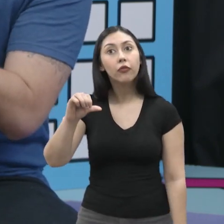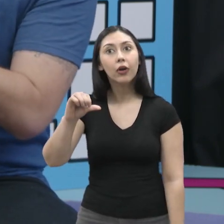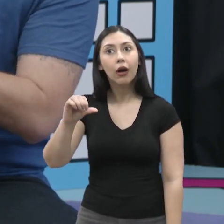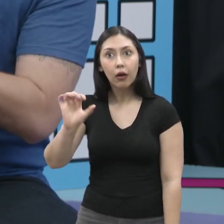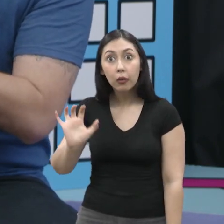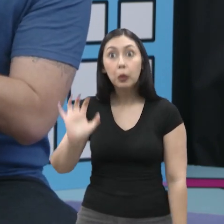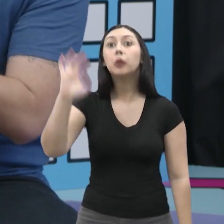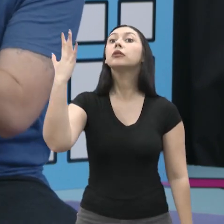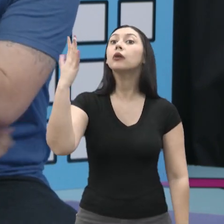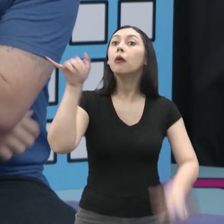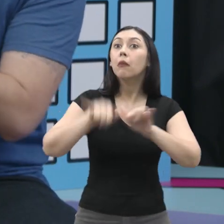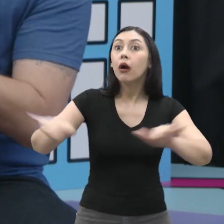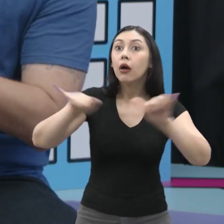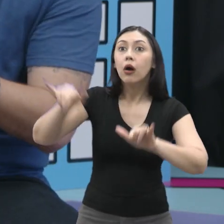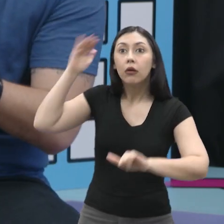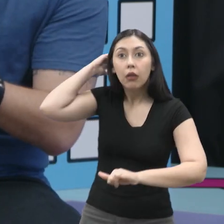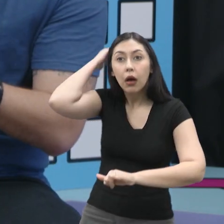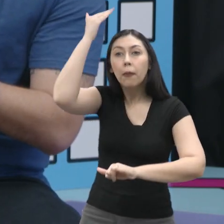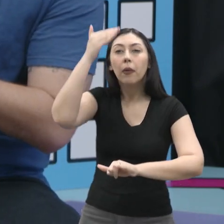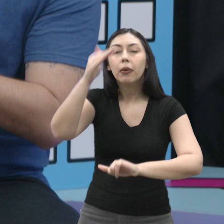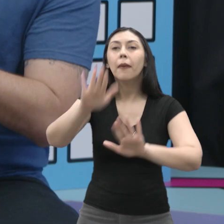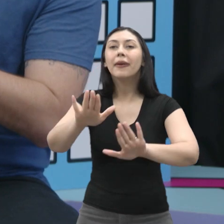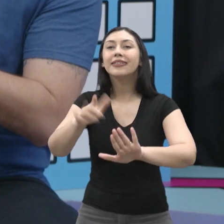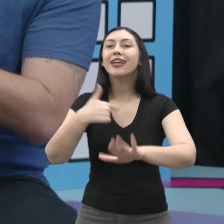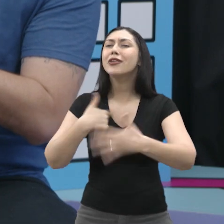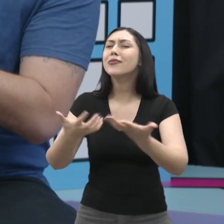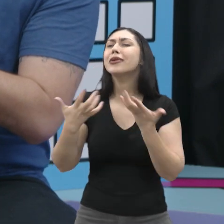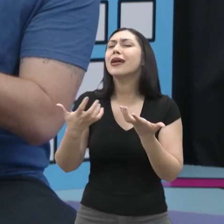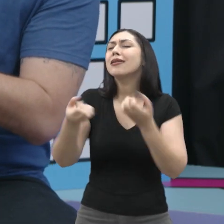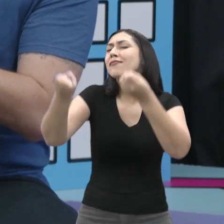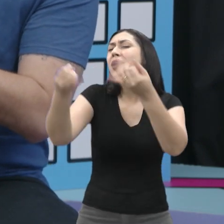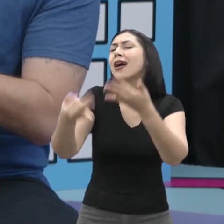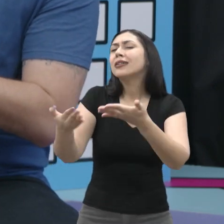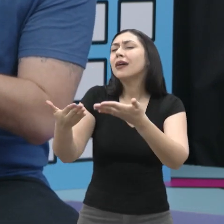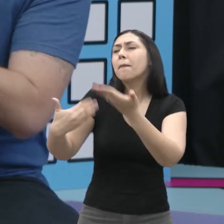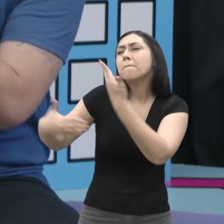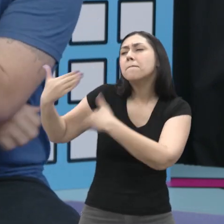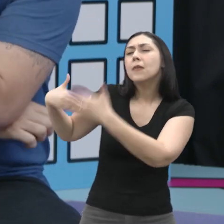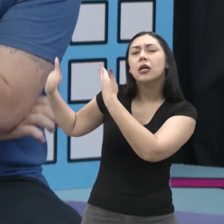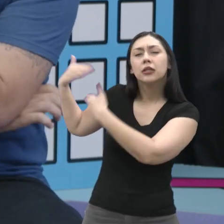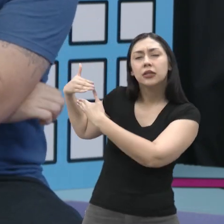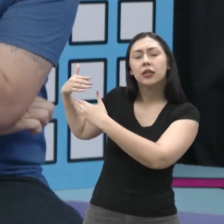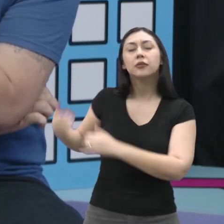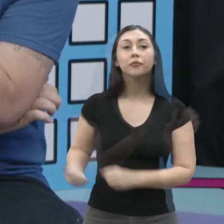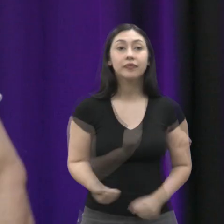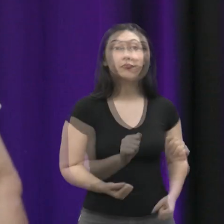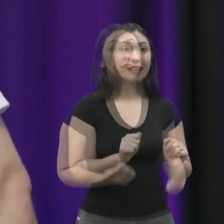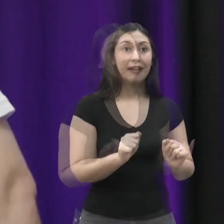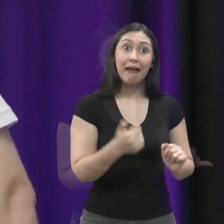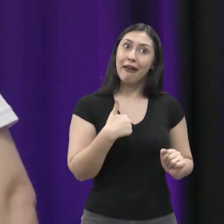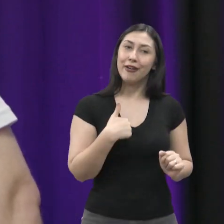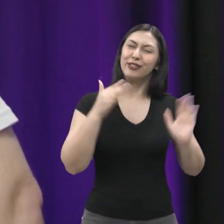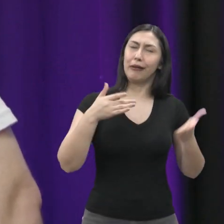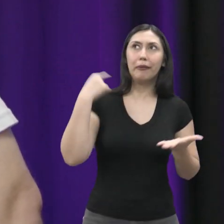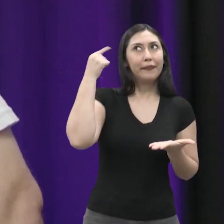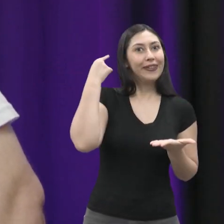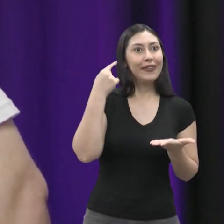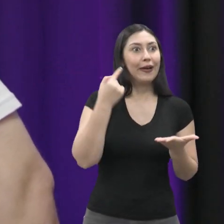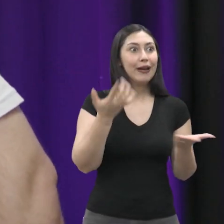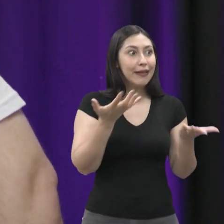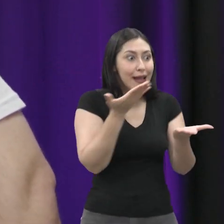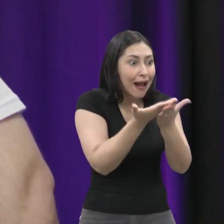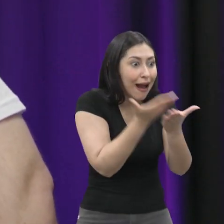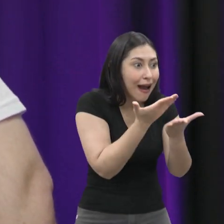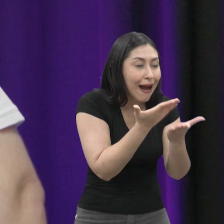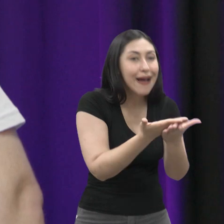1889 acontecesse a proclamação da República, mas lá atrás, queria que você falasse um pouco a respeito do imperador ainda na infância. É bem interessante, o